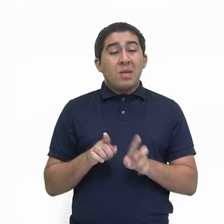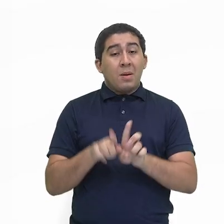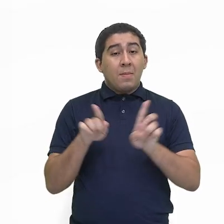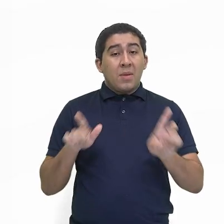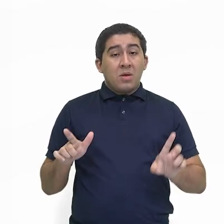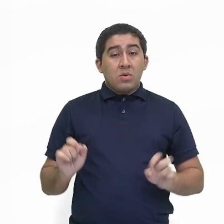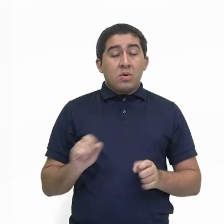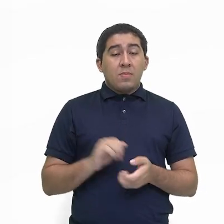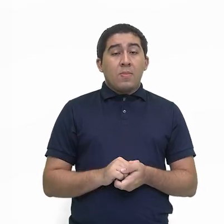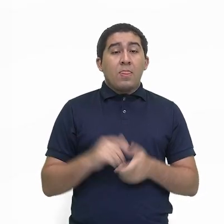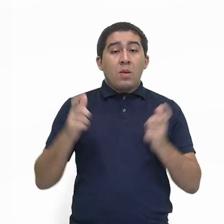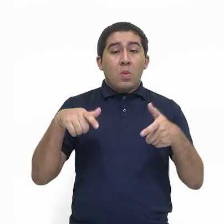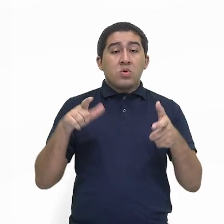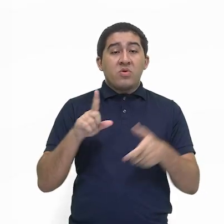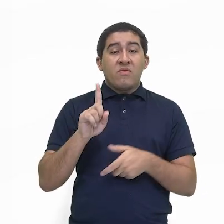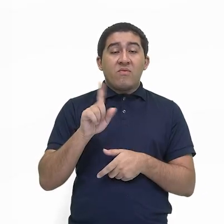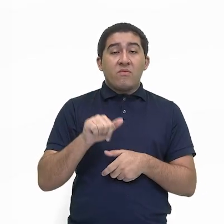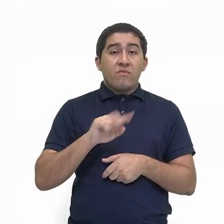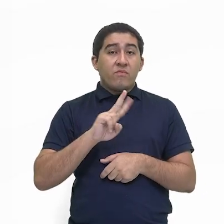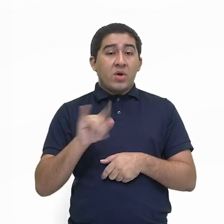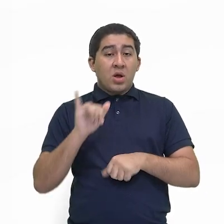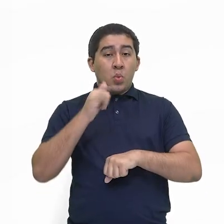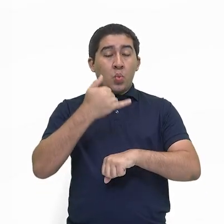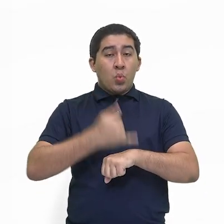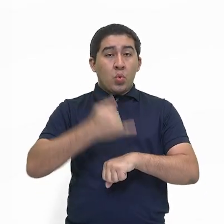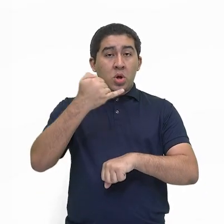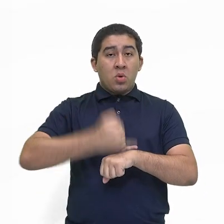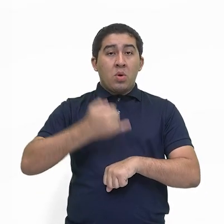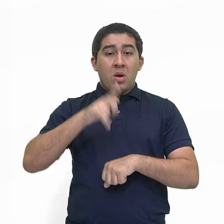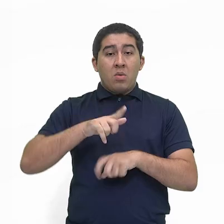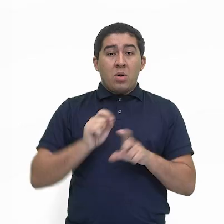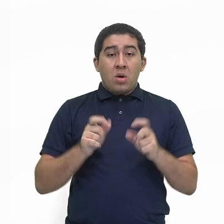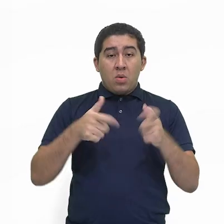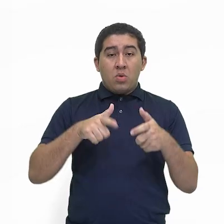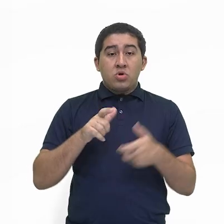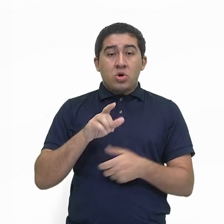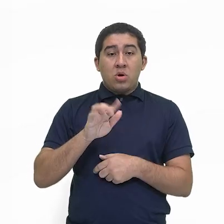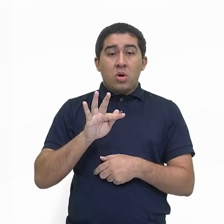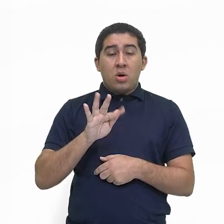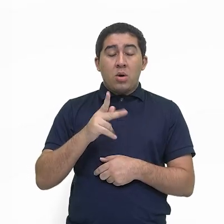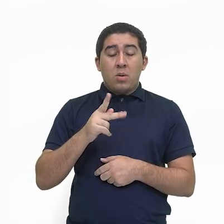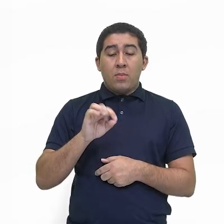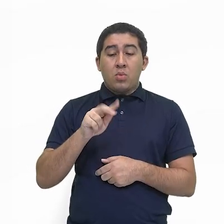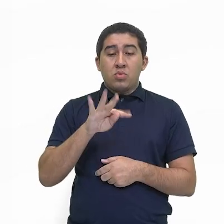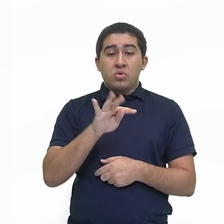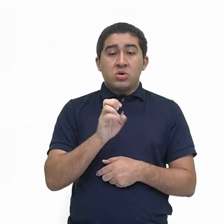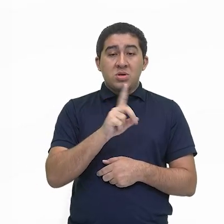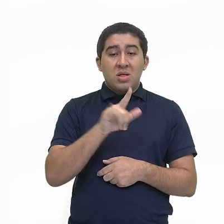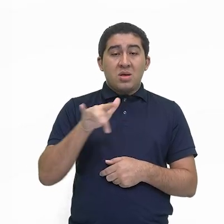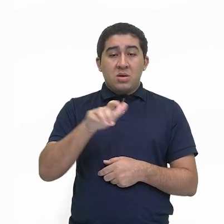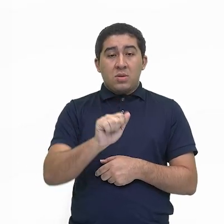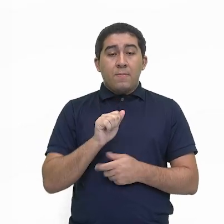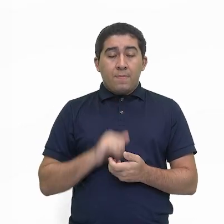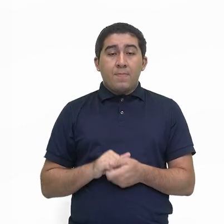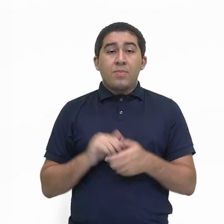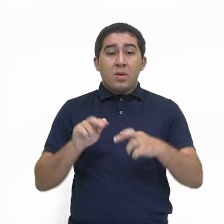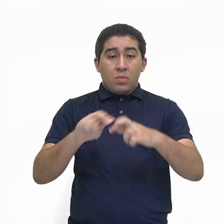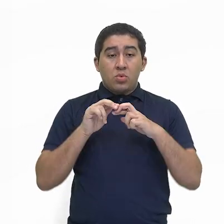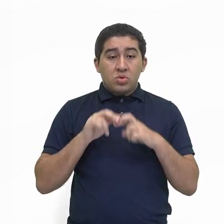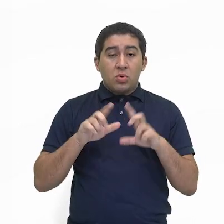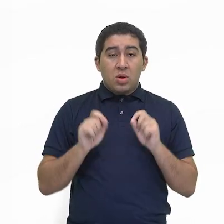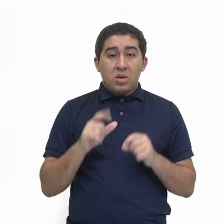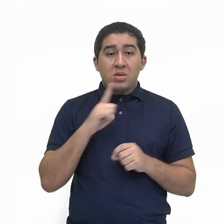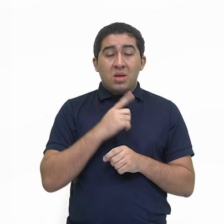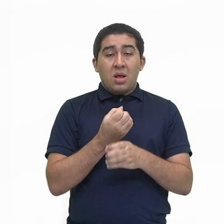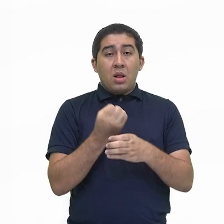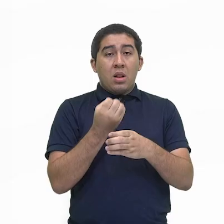do fluxo dos íons, ele acontece pela ponte salina, fechando assim o circuito. E é por esse motivo que a lâmpada